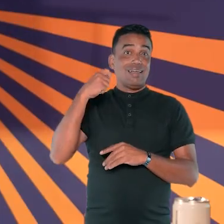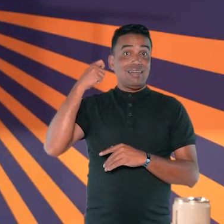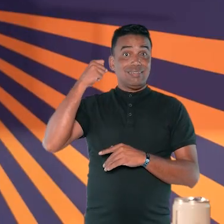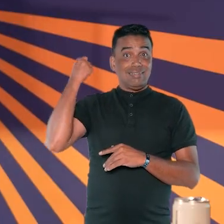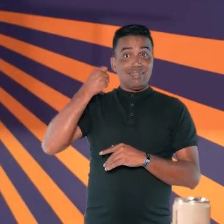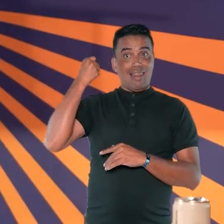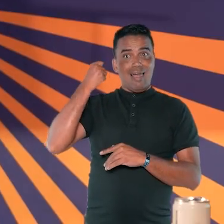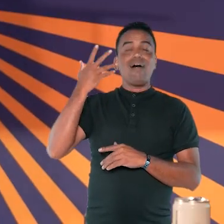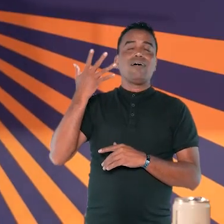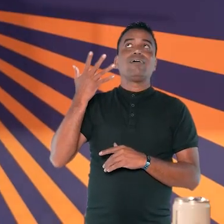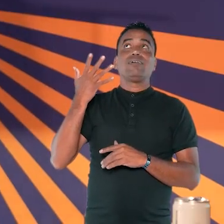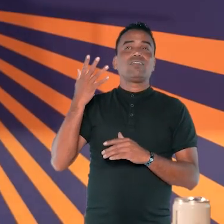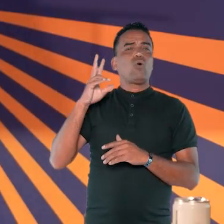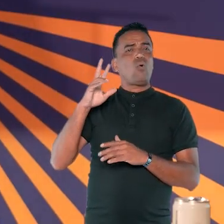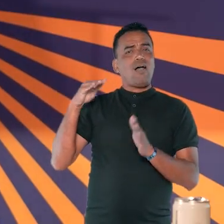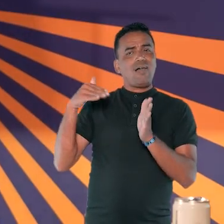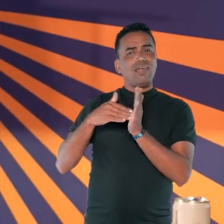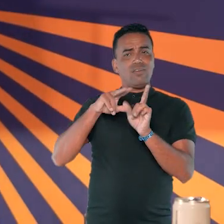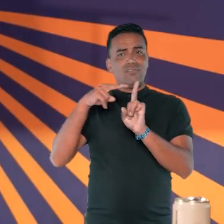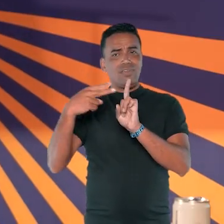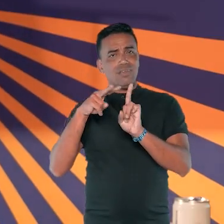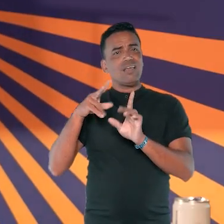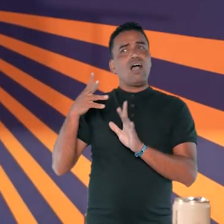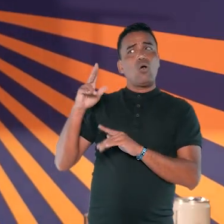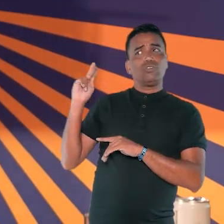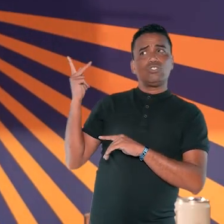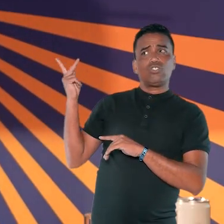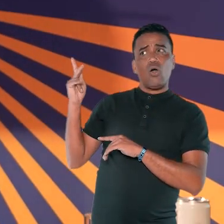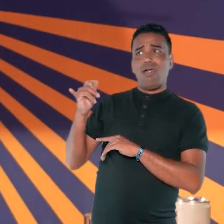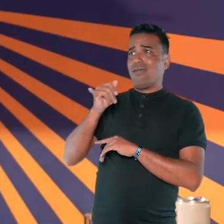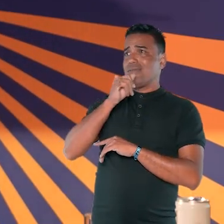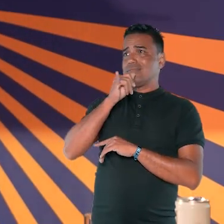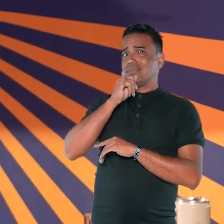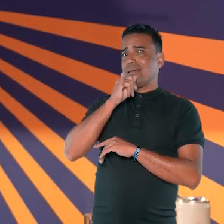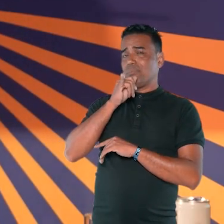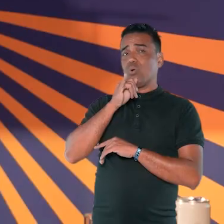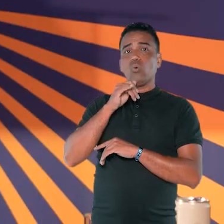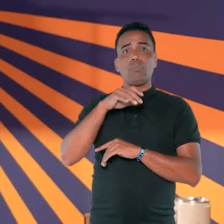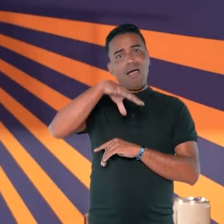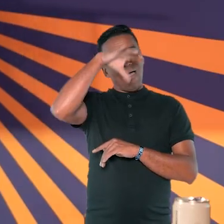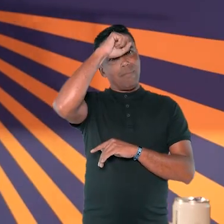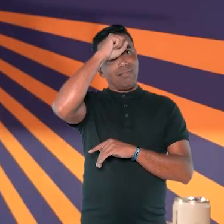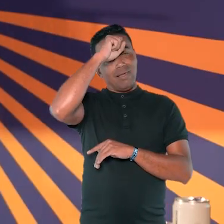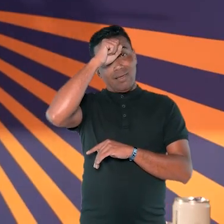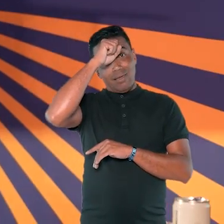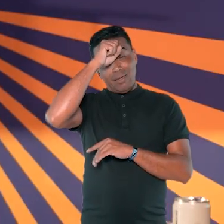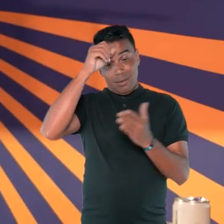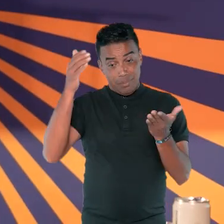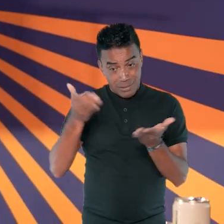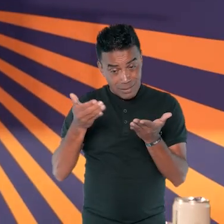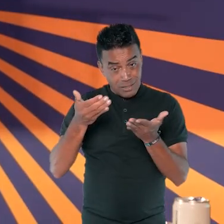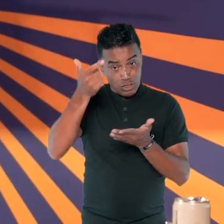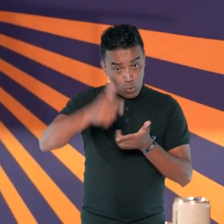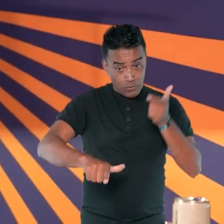gente olhava a história como exemplo e como lição para aprender no presente, não repetir os erros